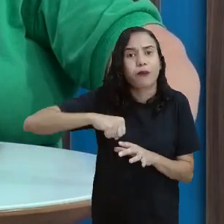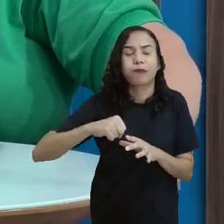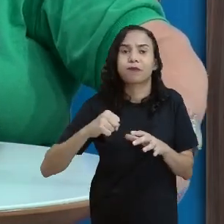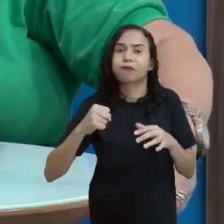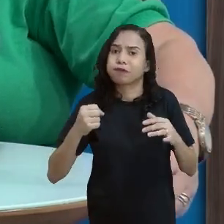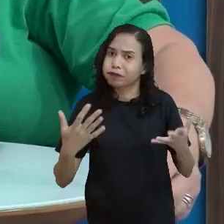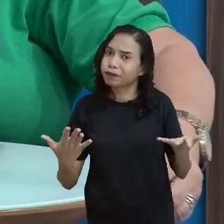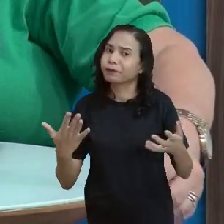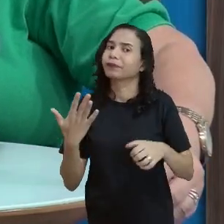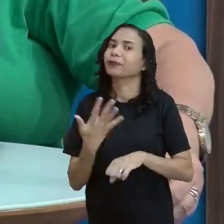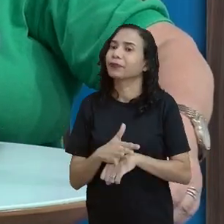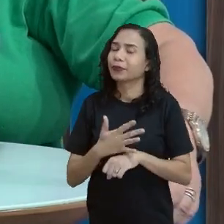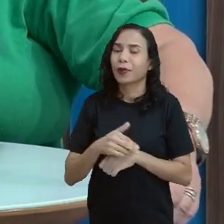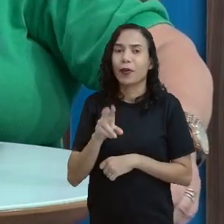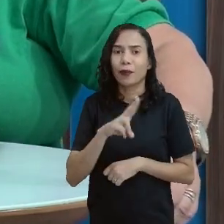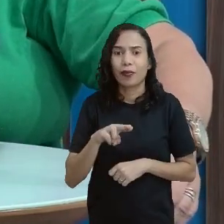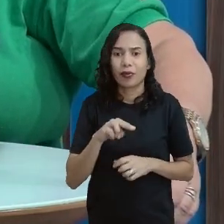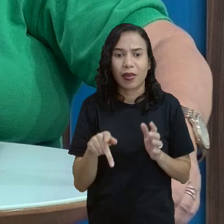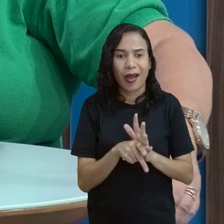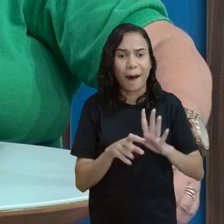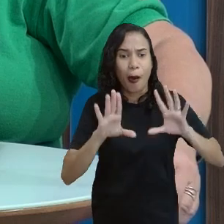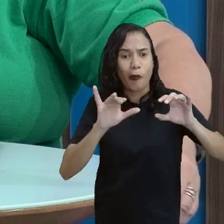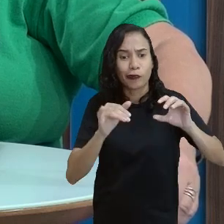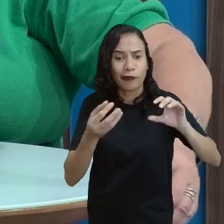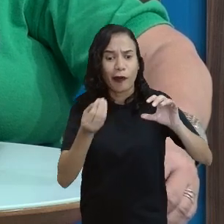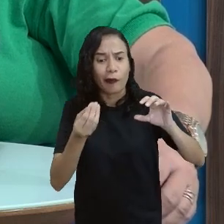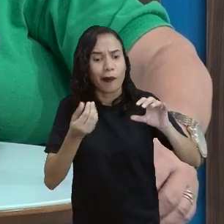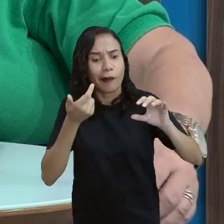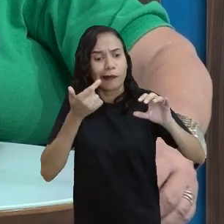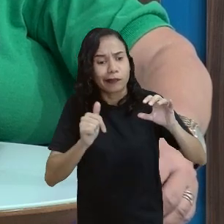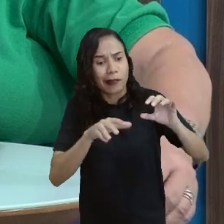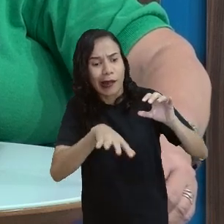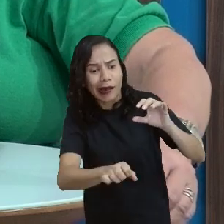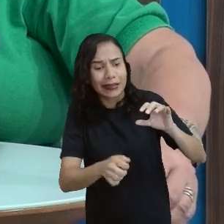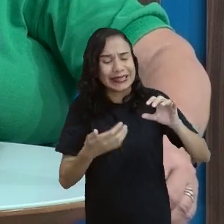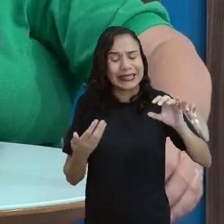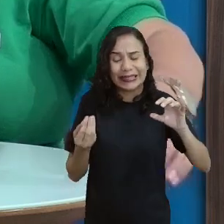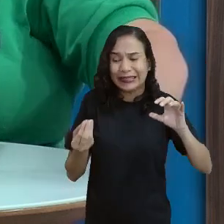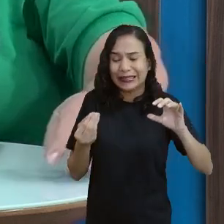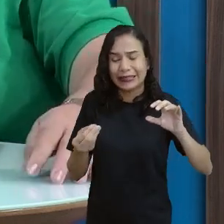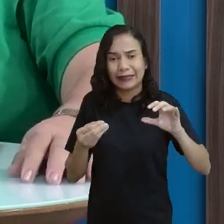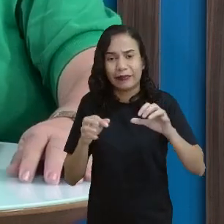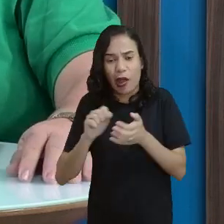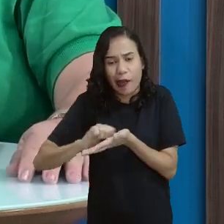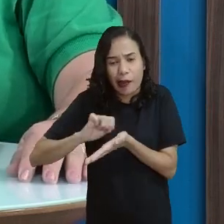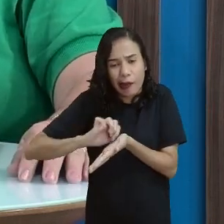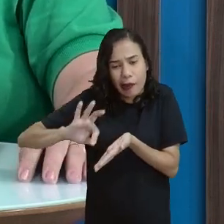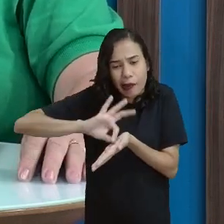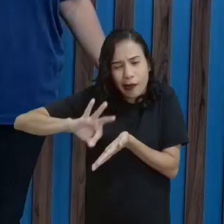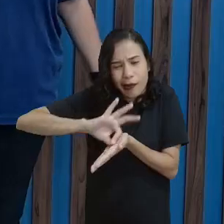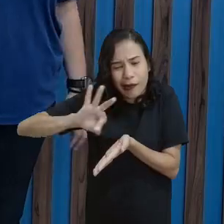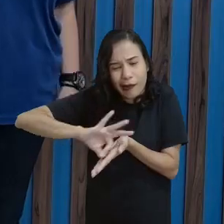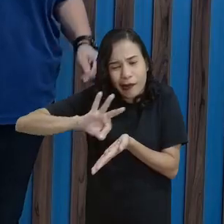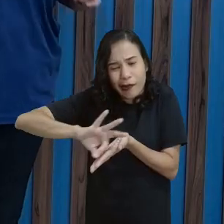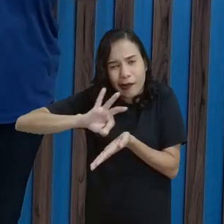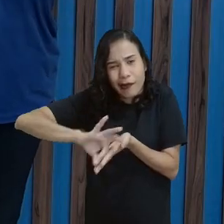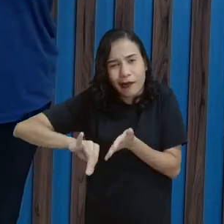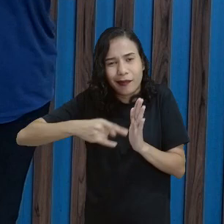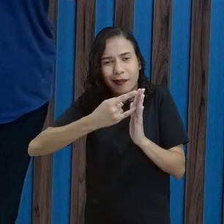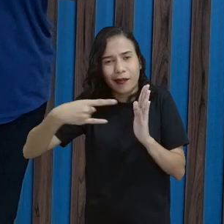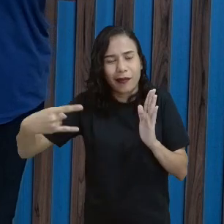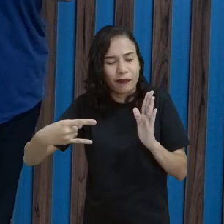E isso também. Caiu debaixo de um sofá que não sai do lugar, um estante que não sai do lugar. Pois né? é. Aí o que é que acontece?